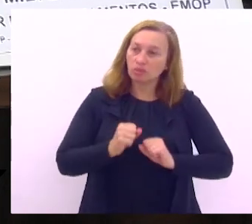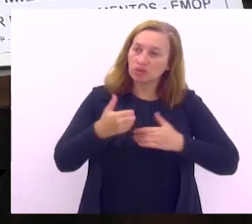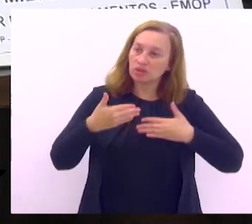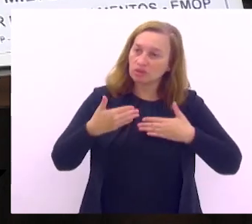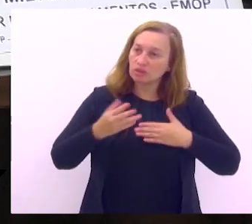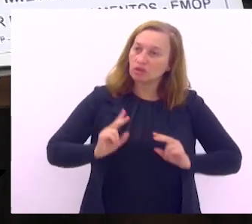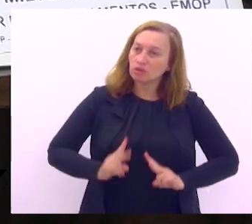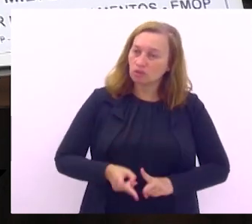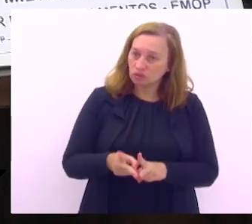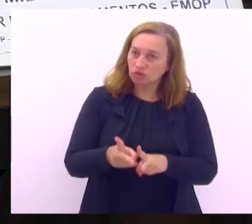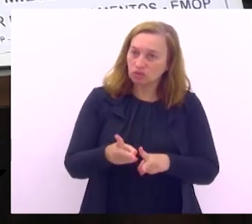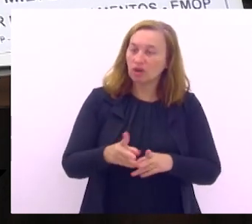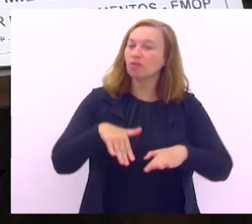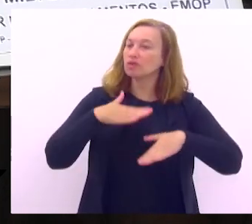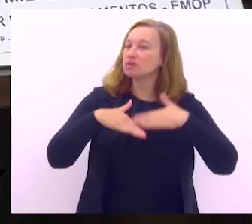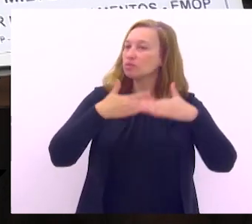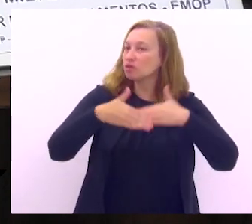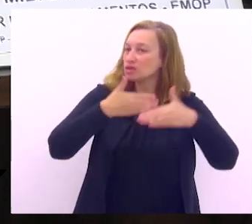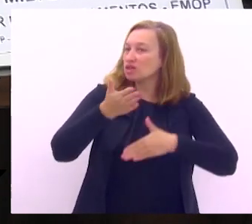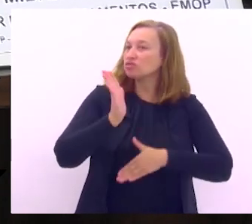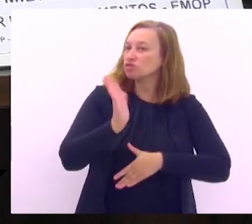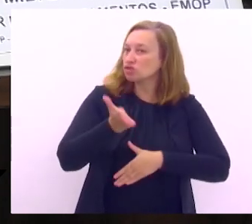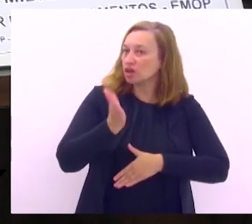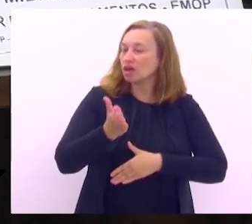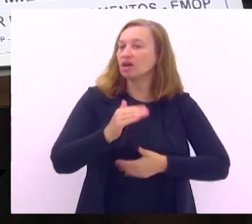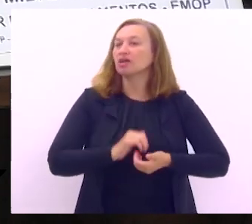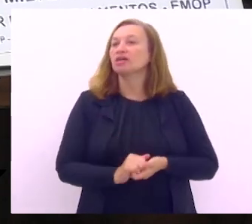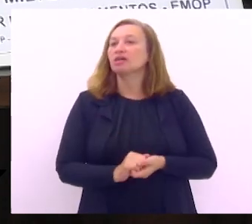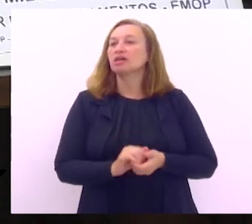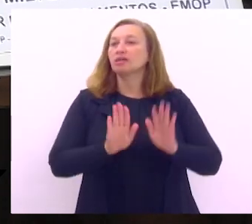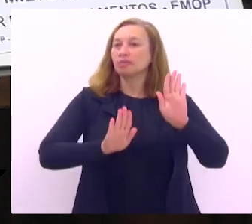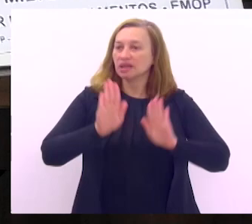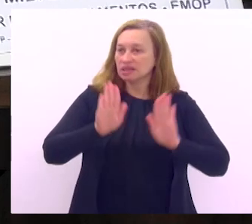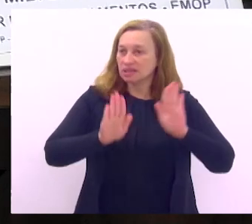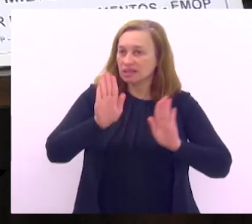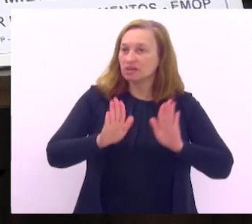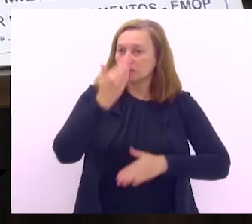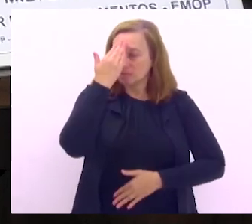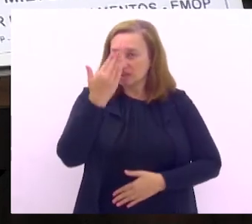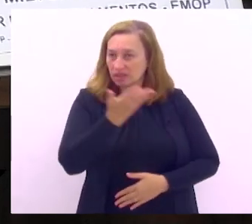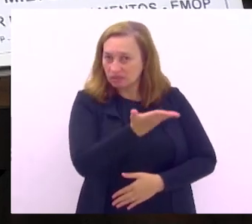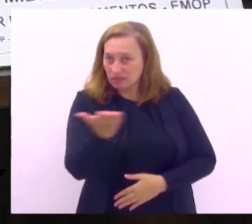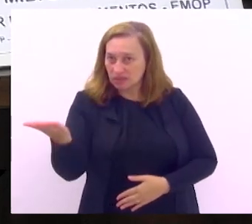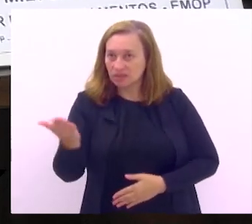prosseguir nesse processo já pronto para a licitação. Obrigado a todos.